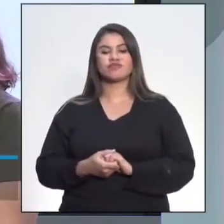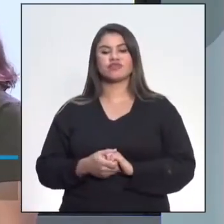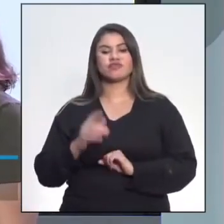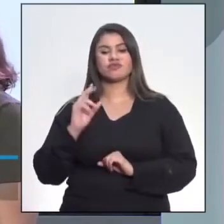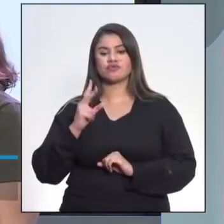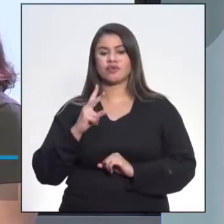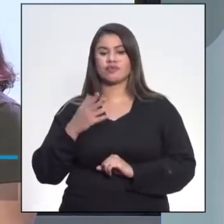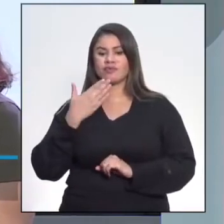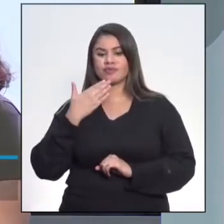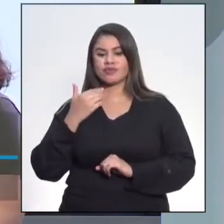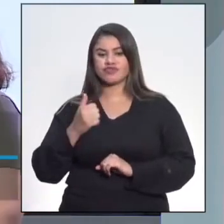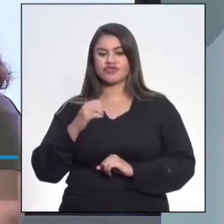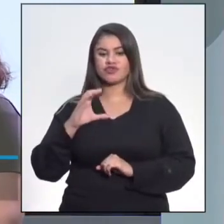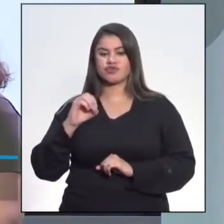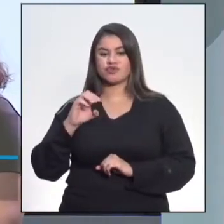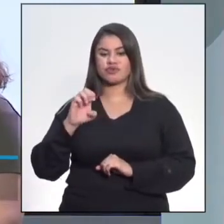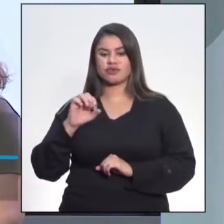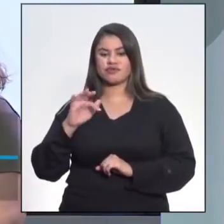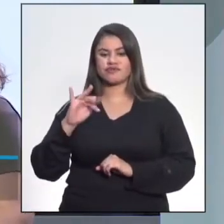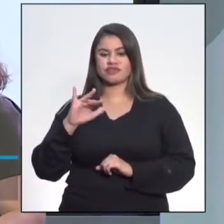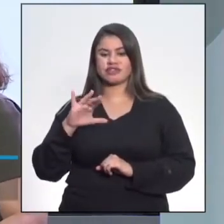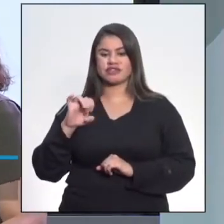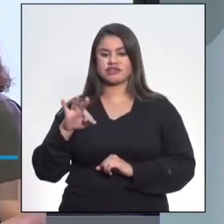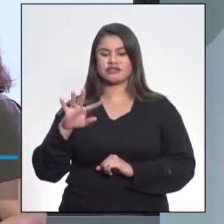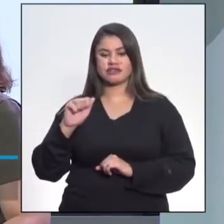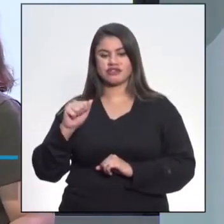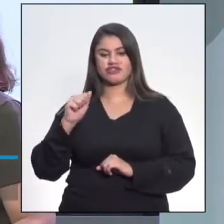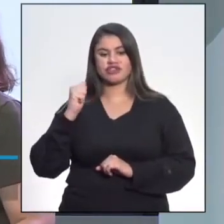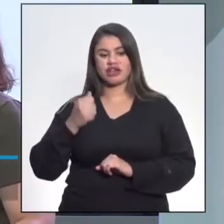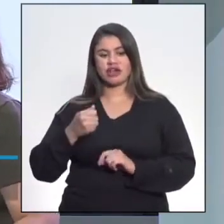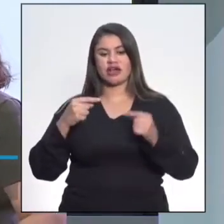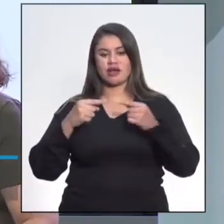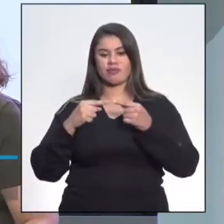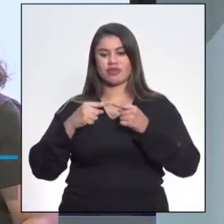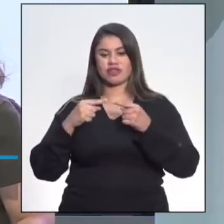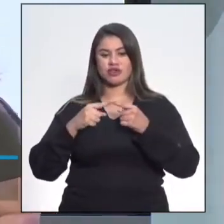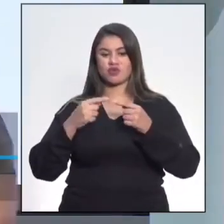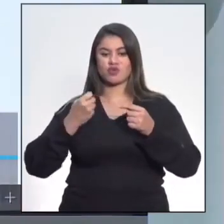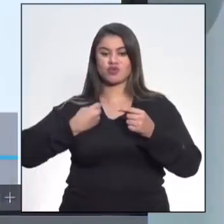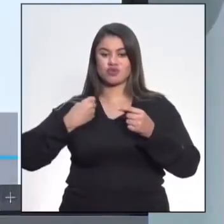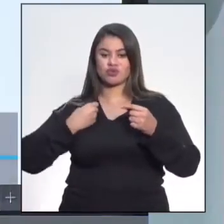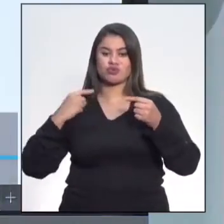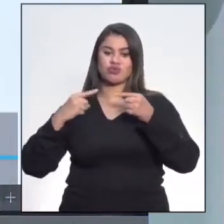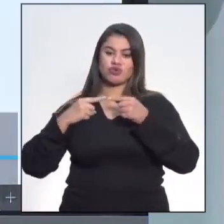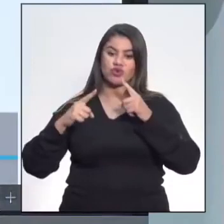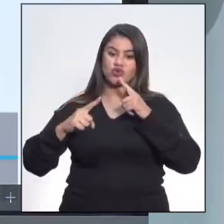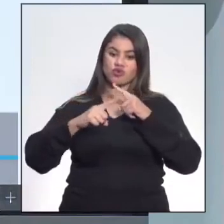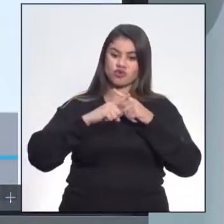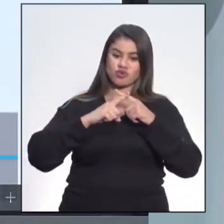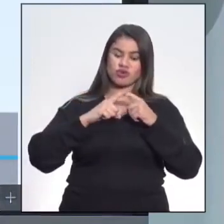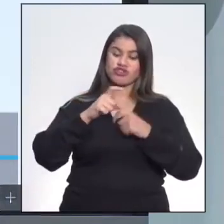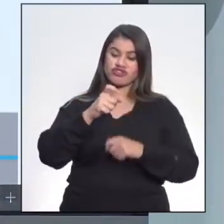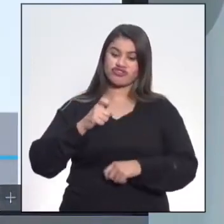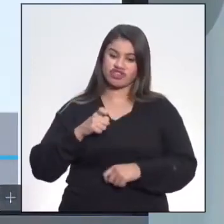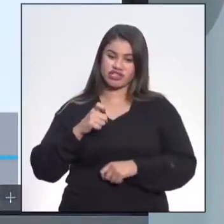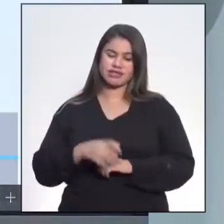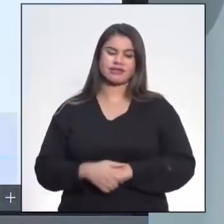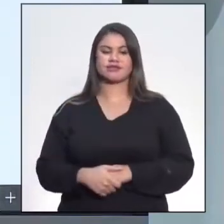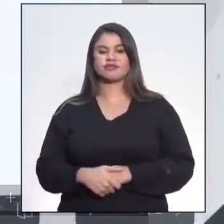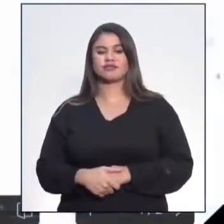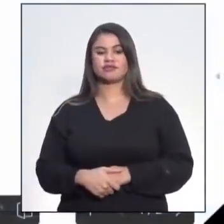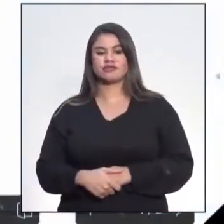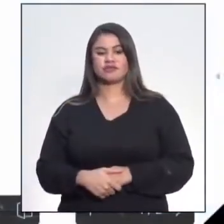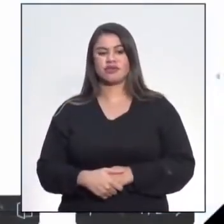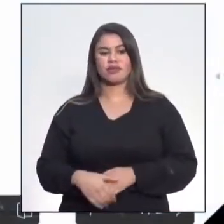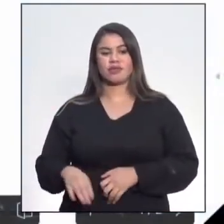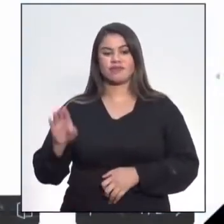coeficiente A, eu estou falando da constante que está multiplicando o x. Tudo bem? Bom, agora o coeficiente B, vamos para o B. O